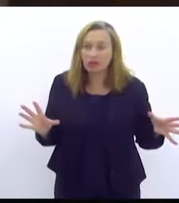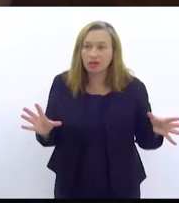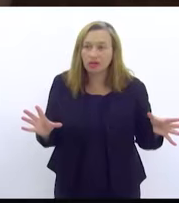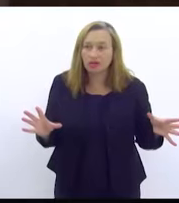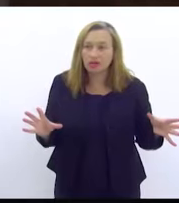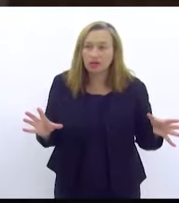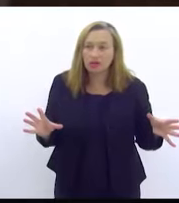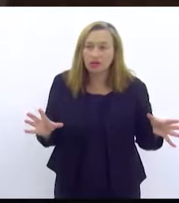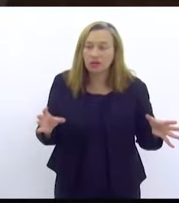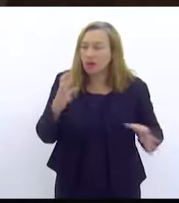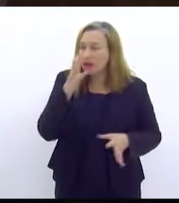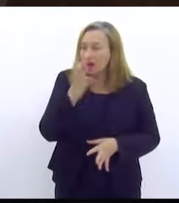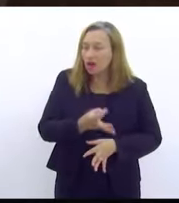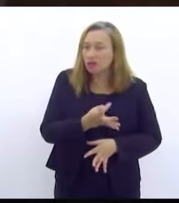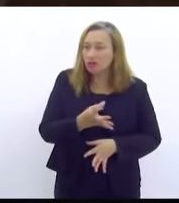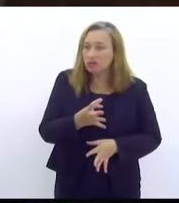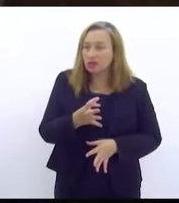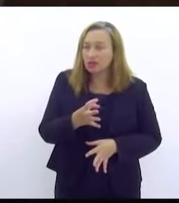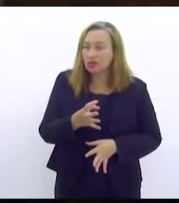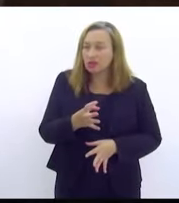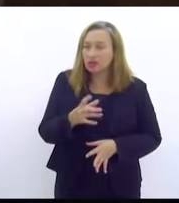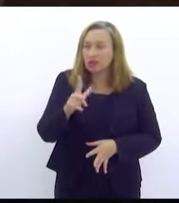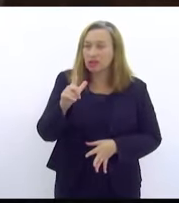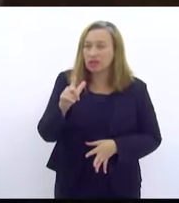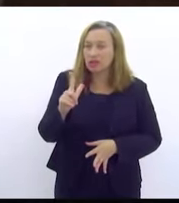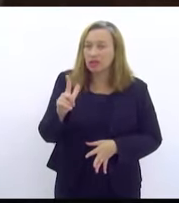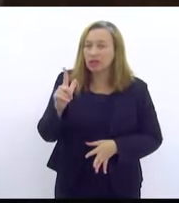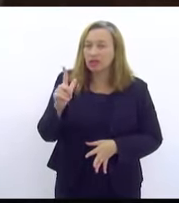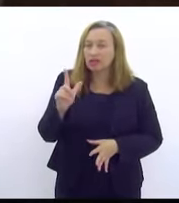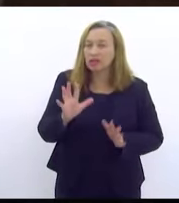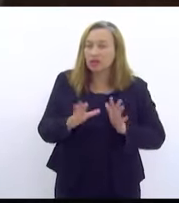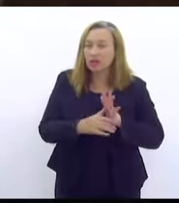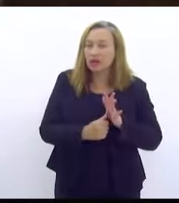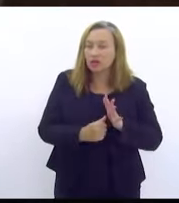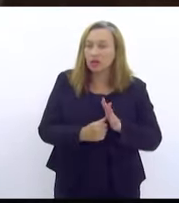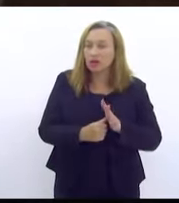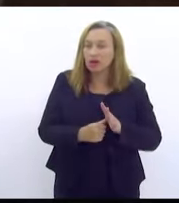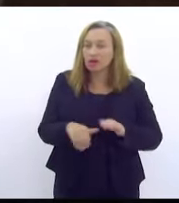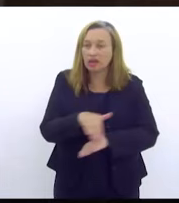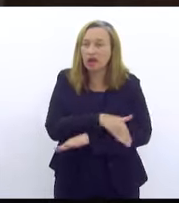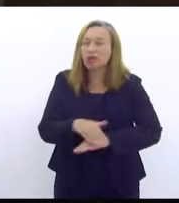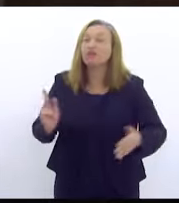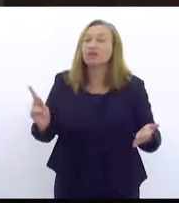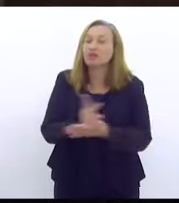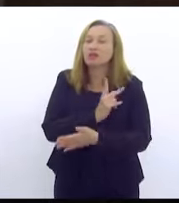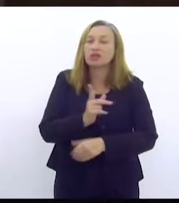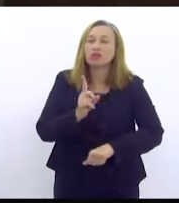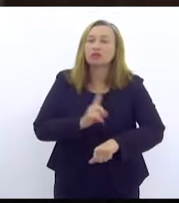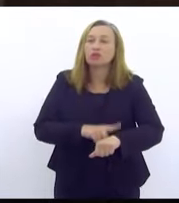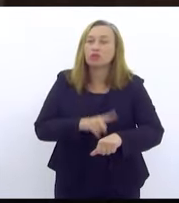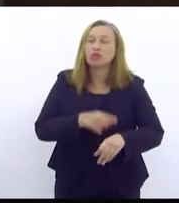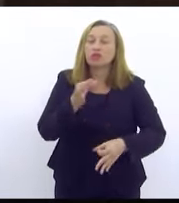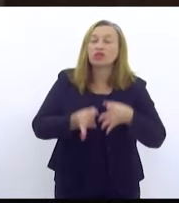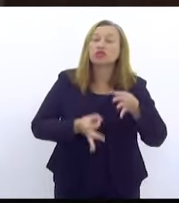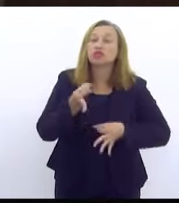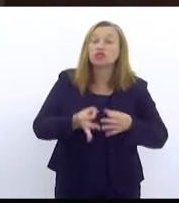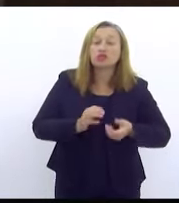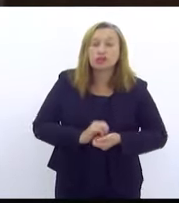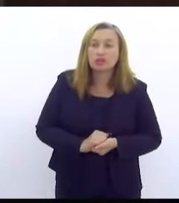foi acusado de latrocínio na rua. O que que vai acontecer a hora que a justiça der um HC para um cara desse?